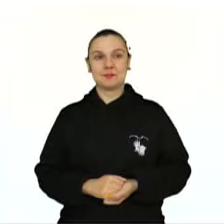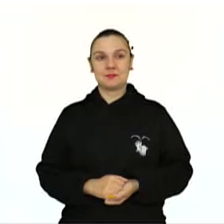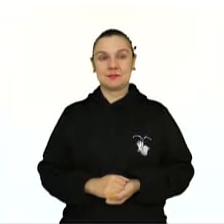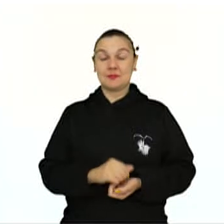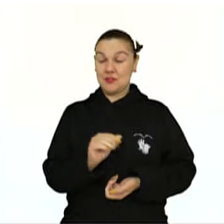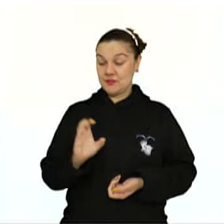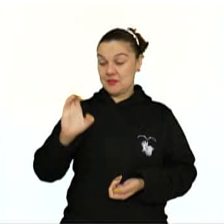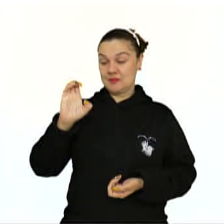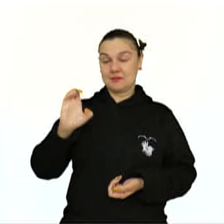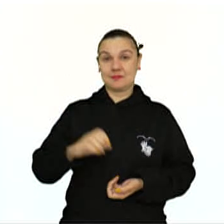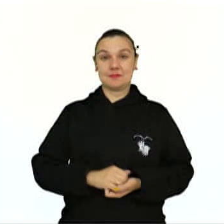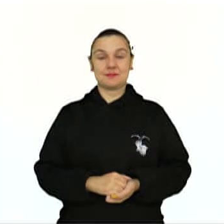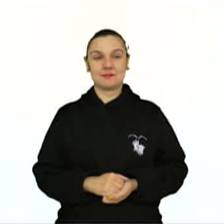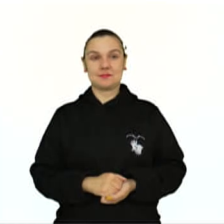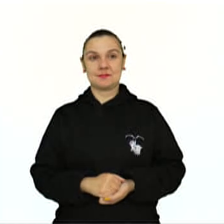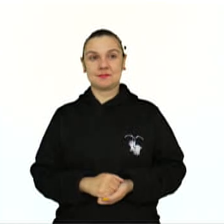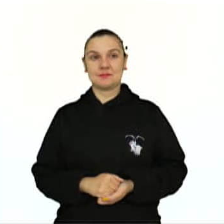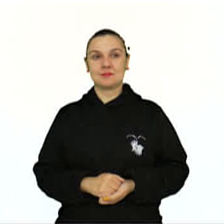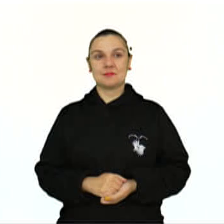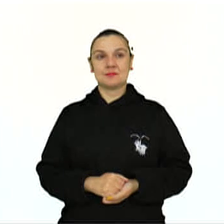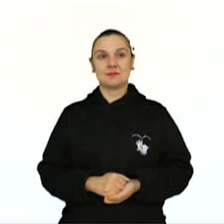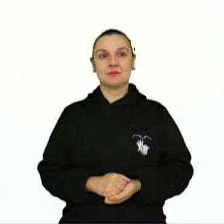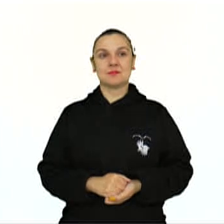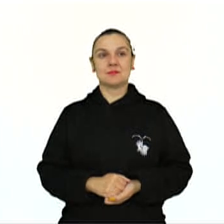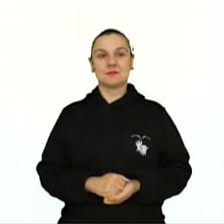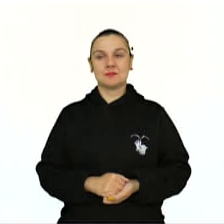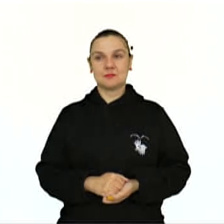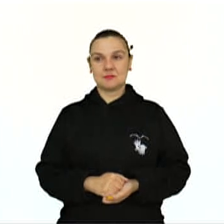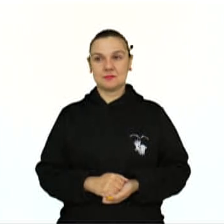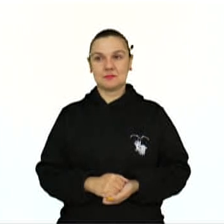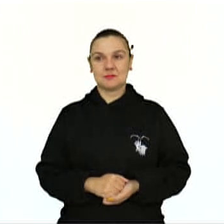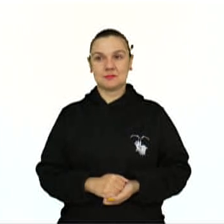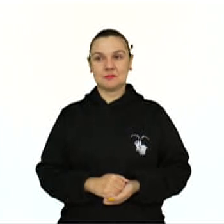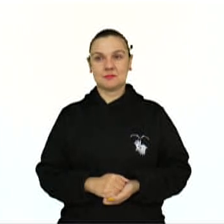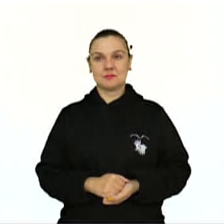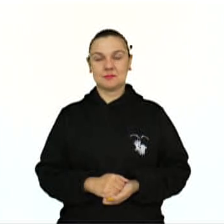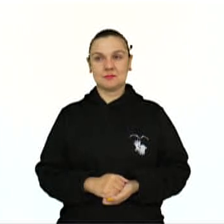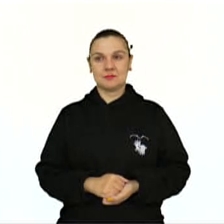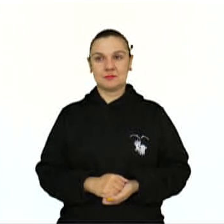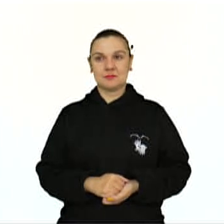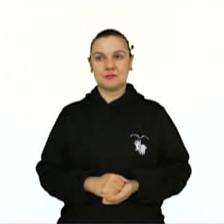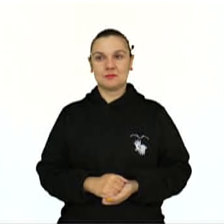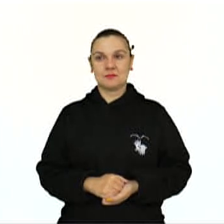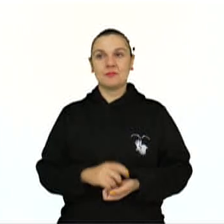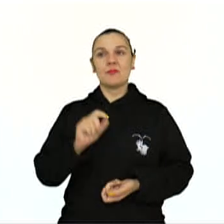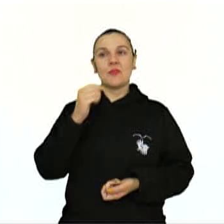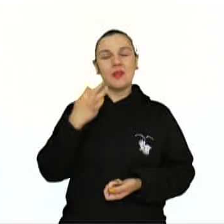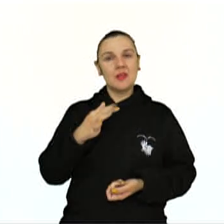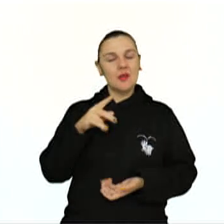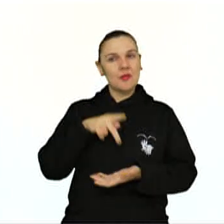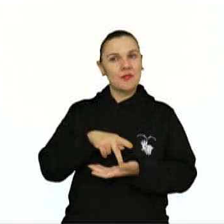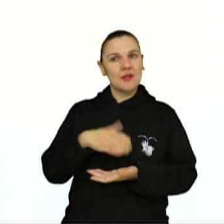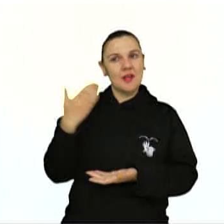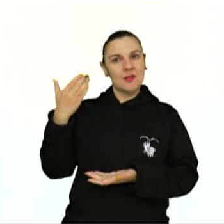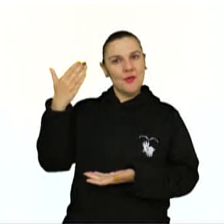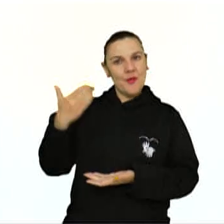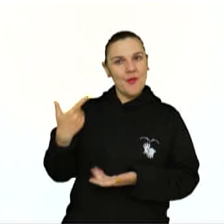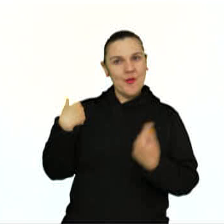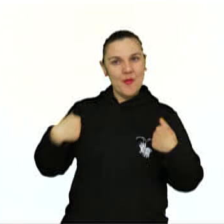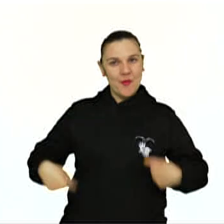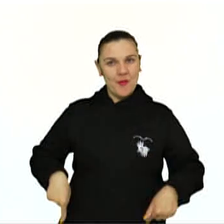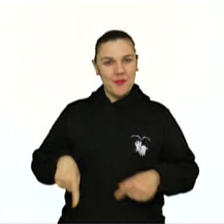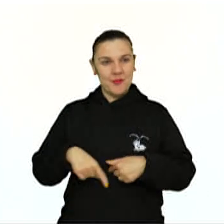duele. Alternativa E. A nosotros, nos duelen las rodilhas. O que está doendo mesmo? Qual que é a parte do corpo